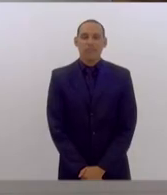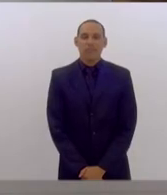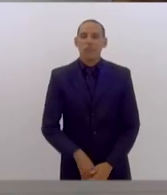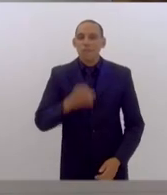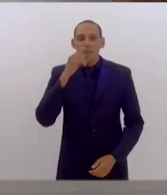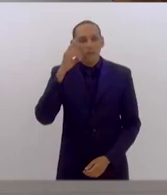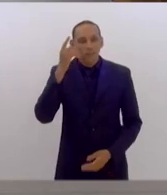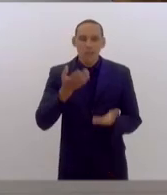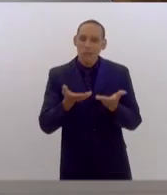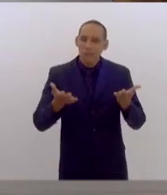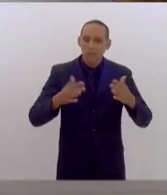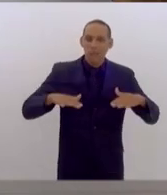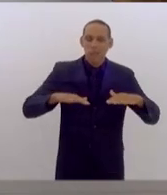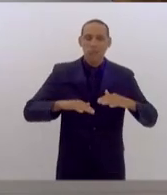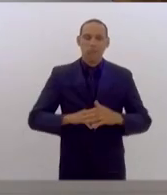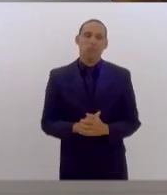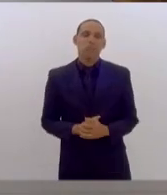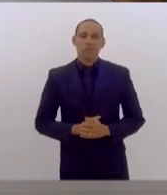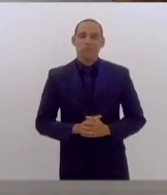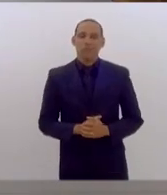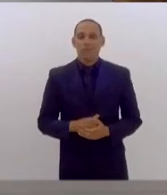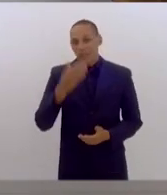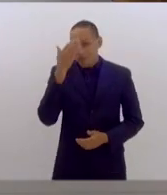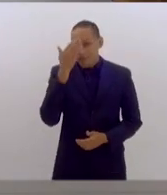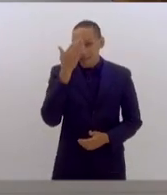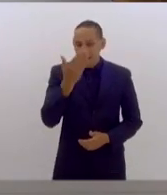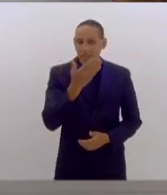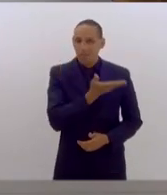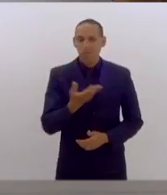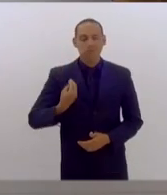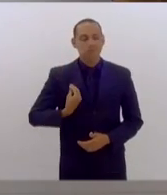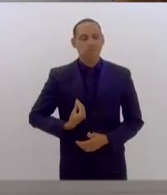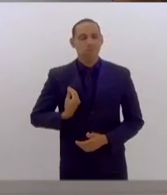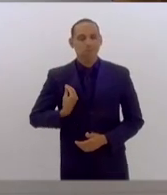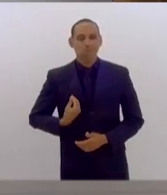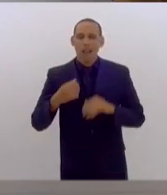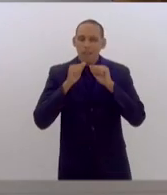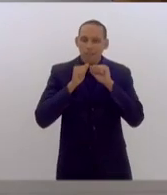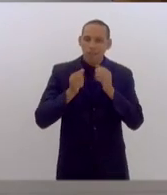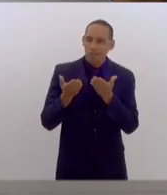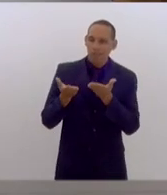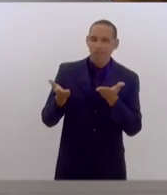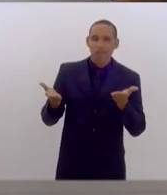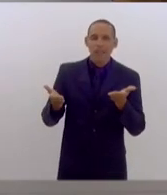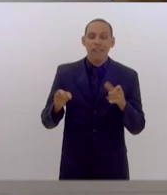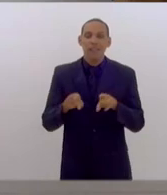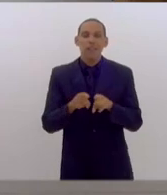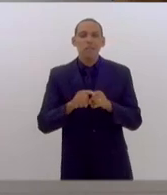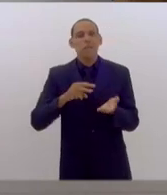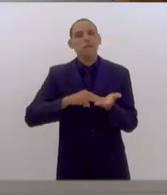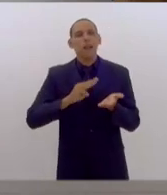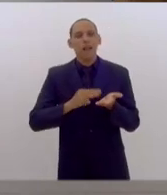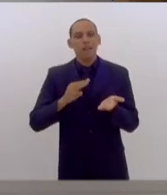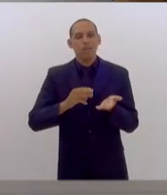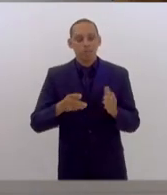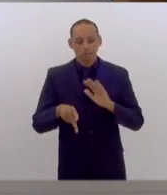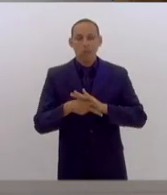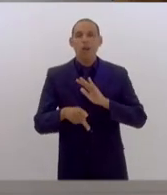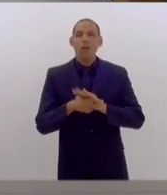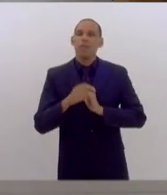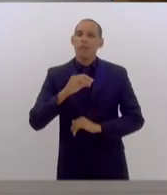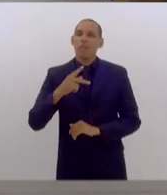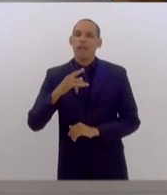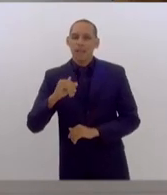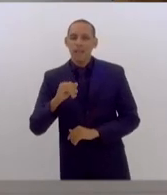Oi bom dia a todos e todas Obrigada pela presença de todos assessores os membros da CPI imprensa a TV